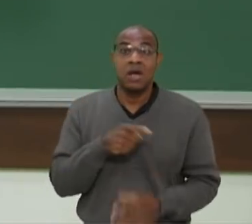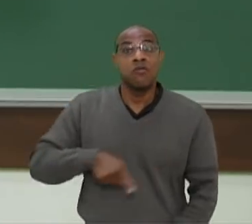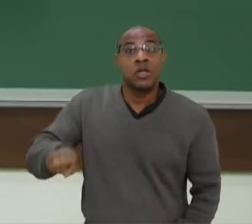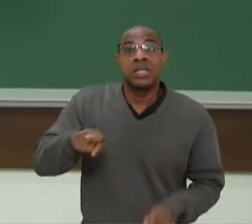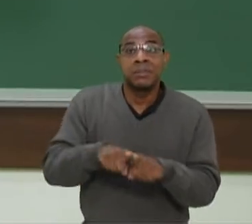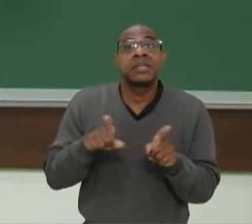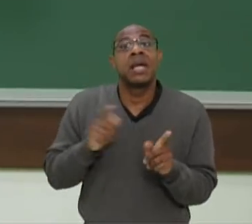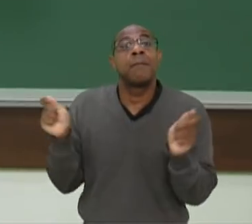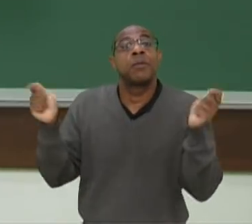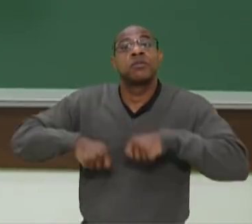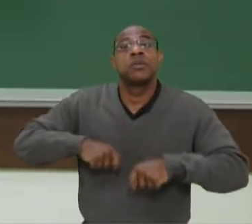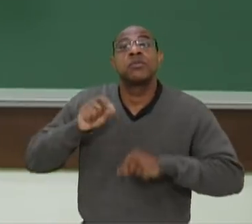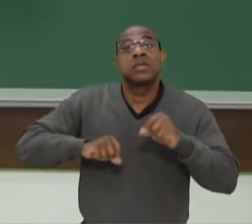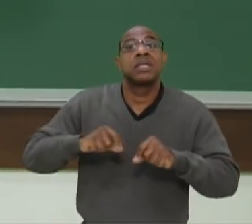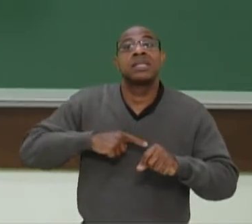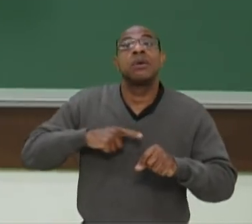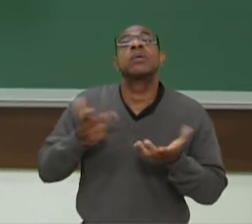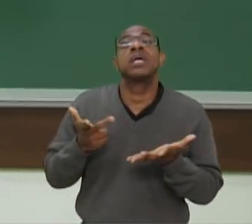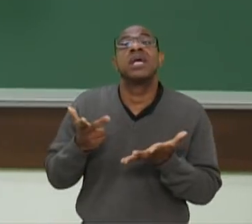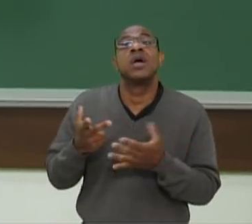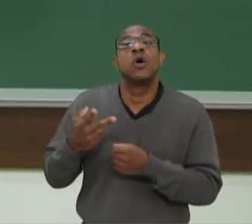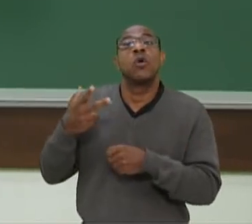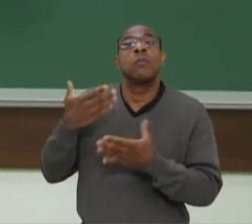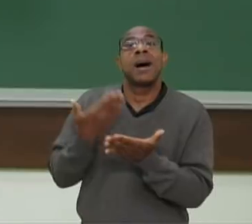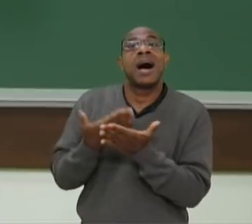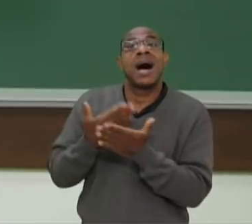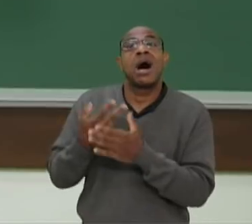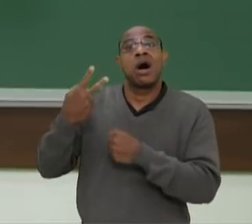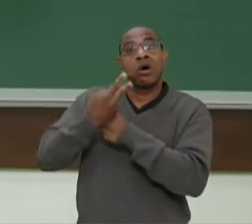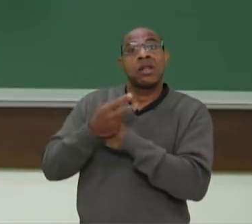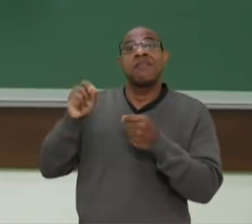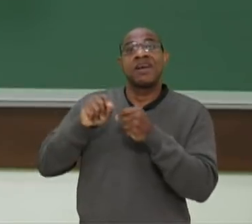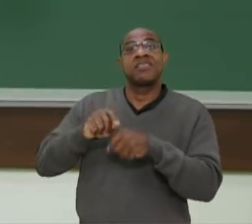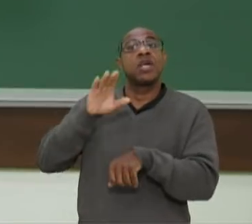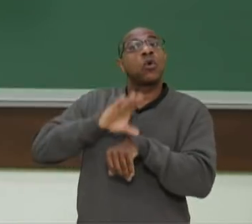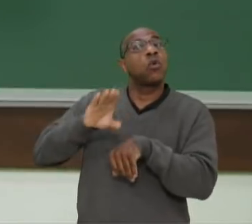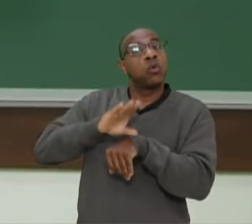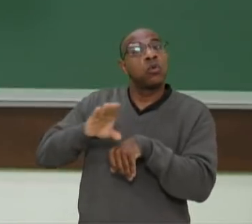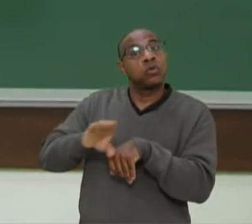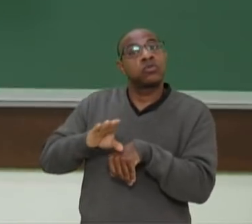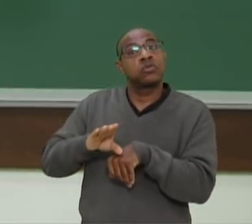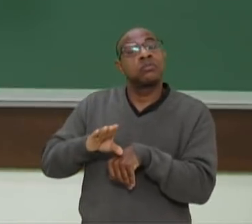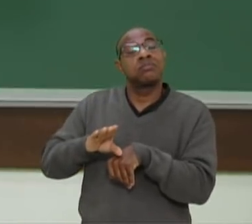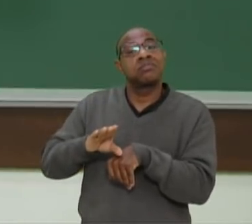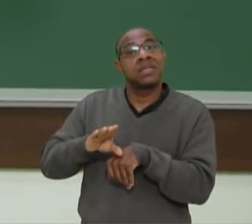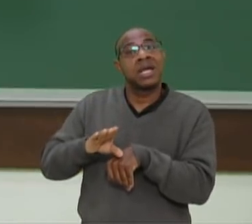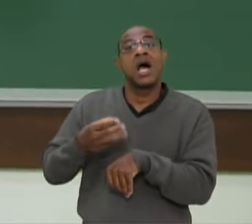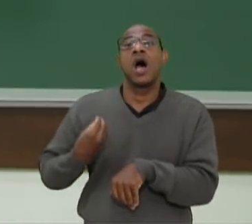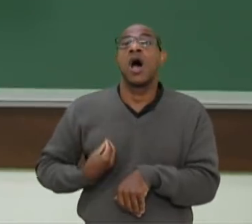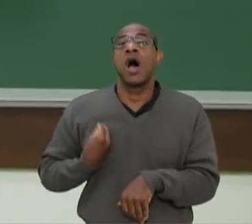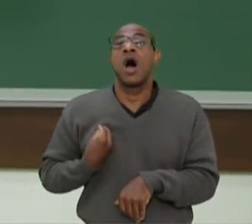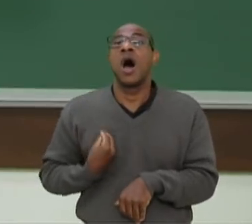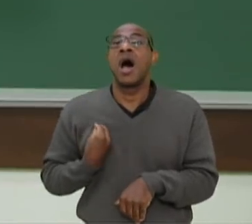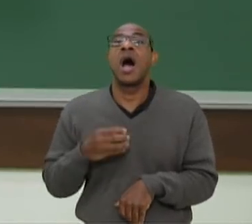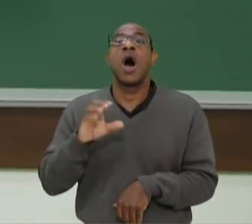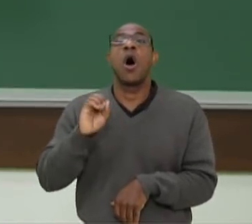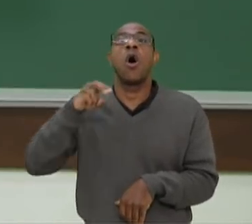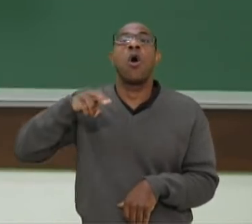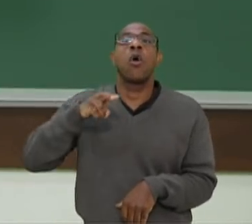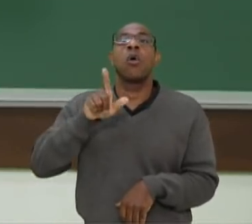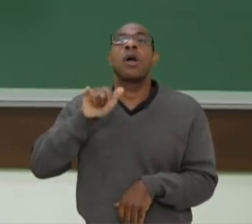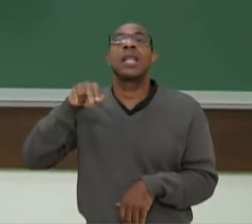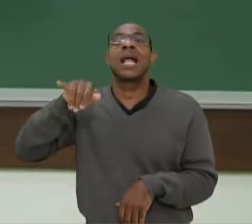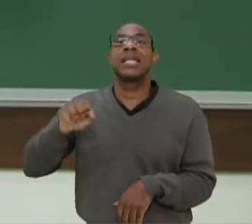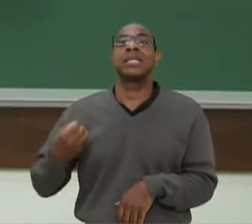de assistir uma videoaula, de fazer um curso e até fazer um curso de dança em casa, aprender